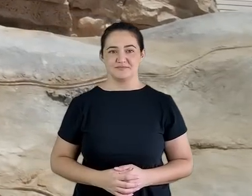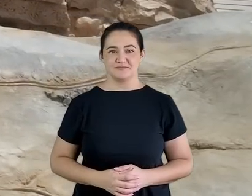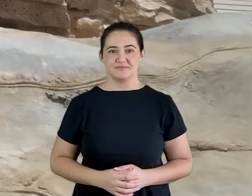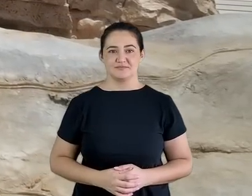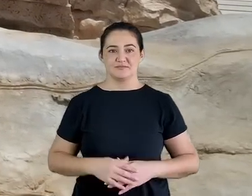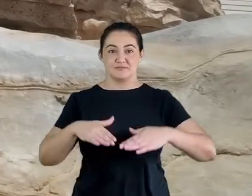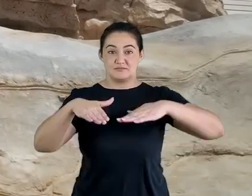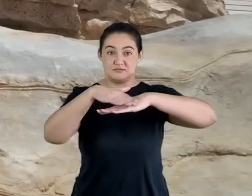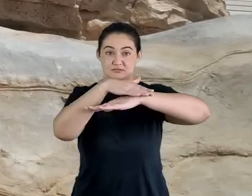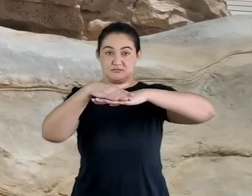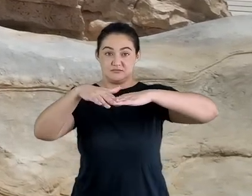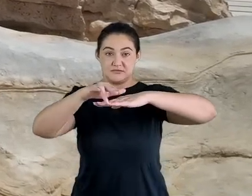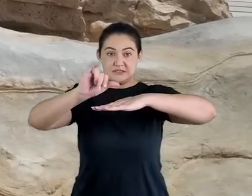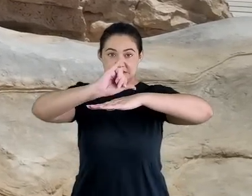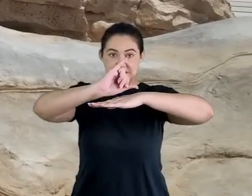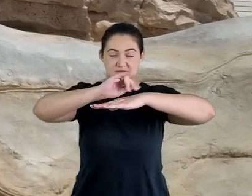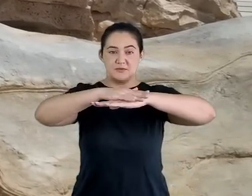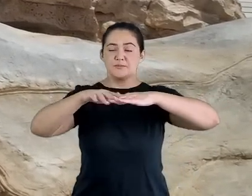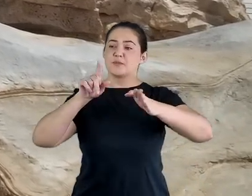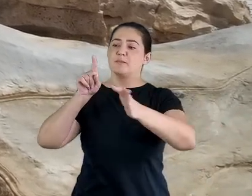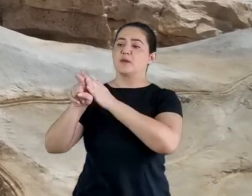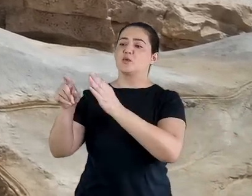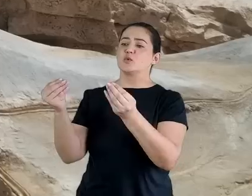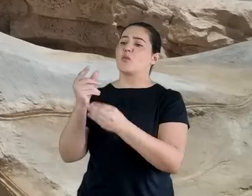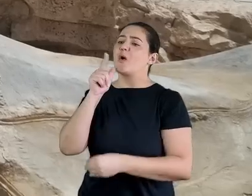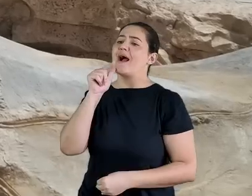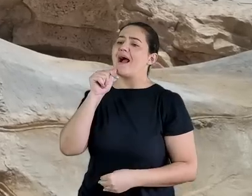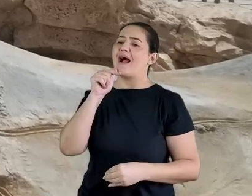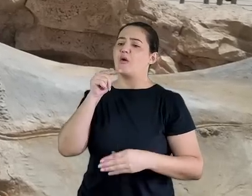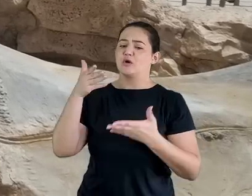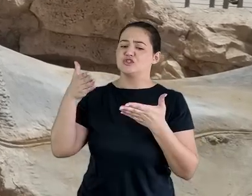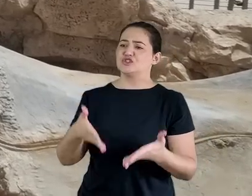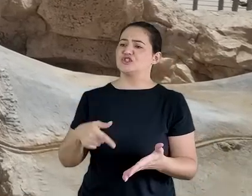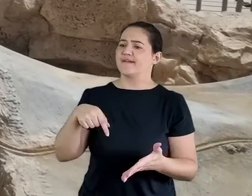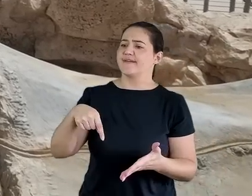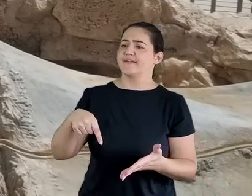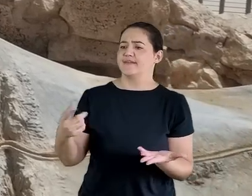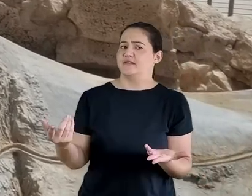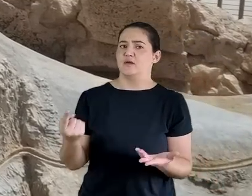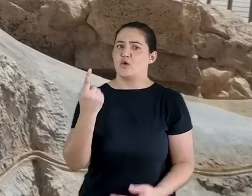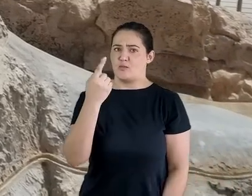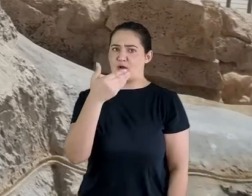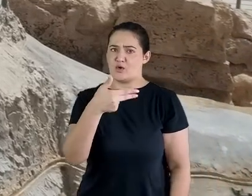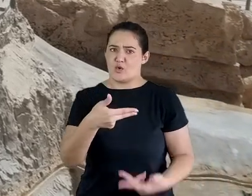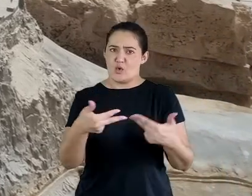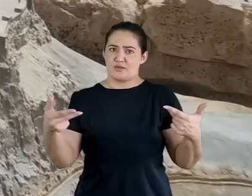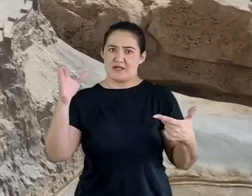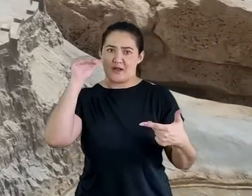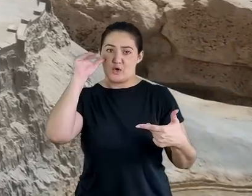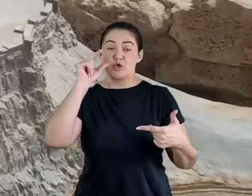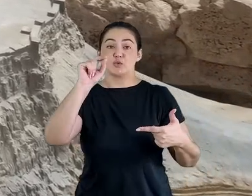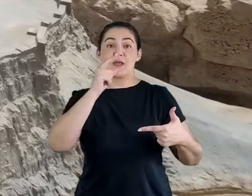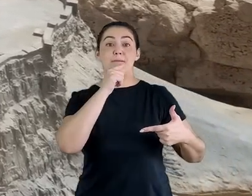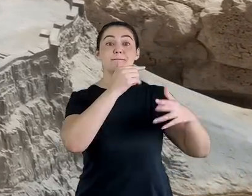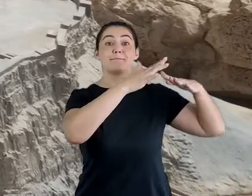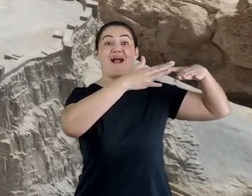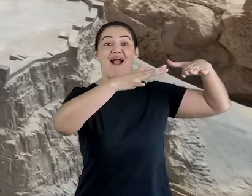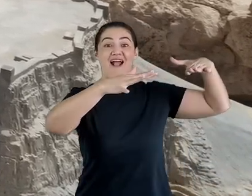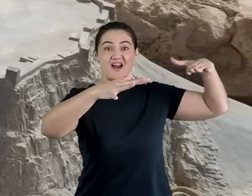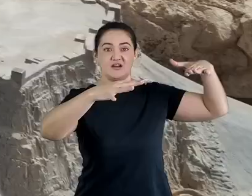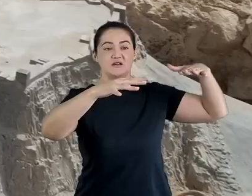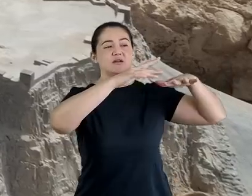a água chegava aqui? Uma das coisas curiosas é que nós estamos num nível abaixo do nível do mar, ou seja, nós estamos